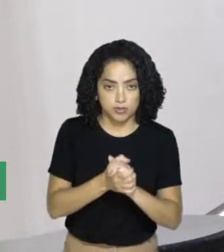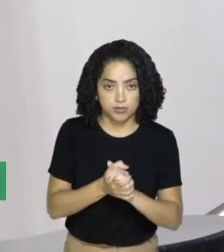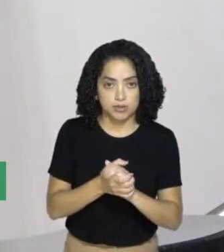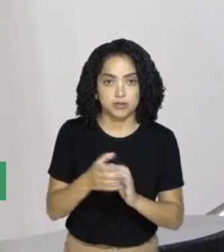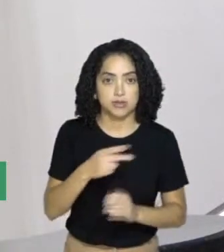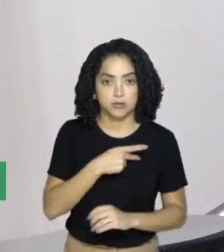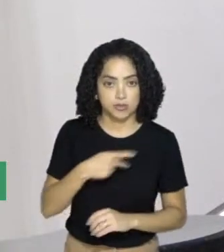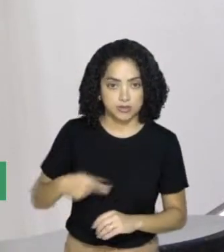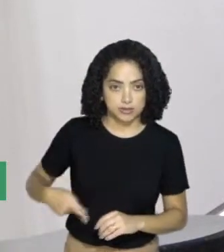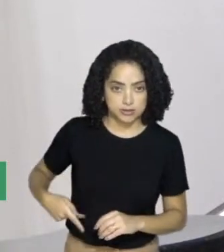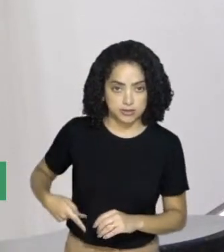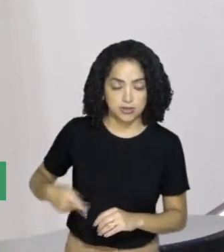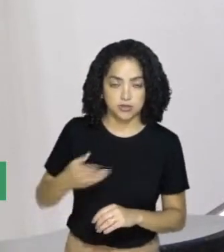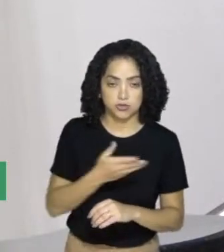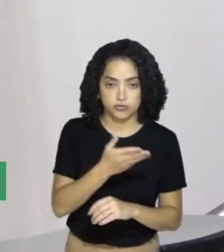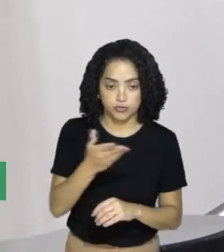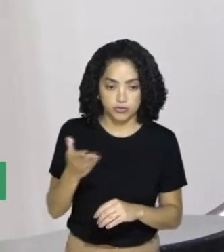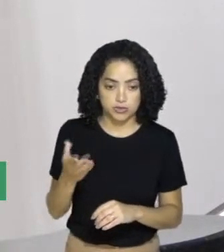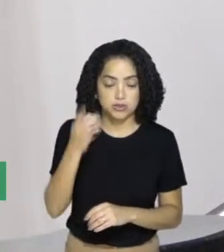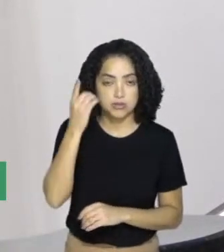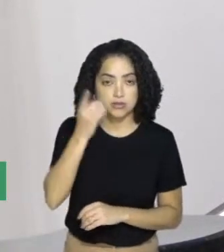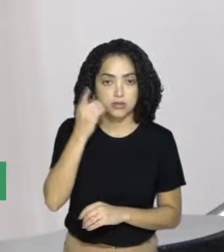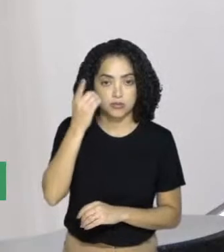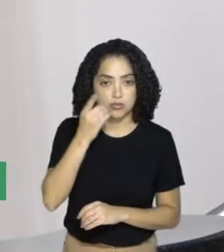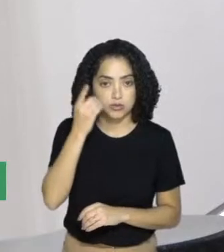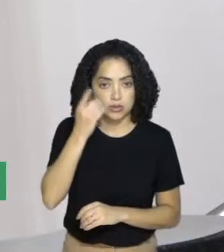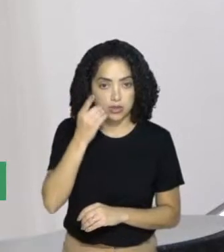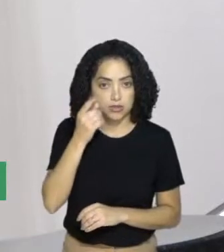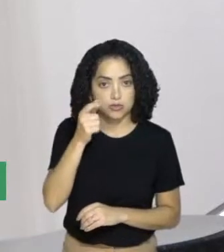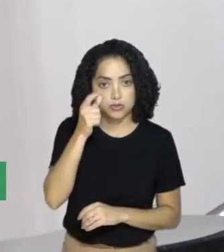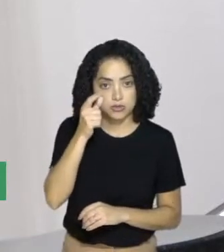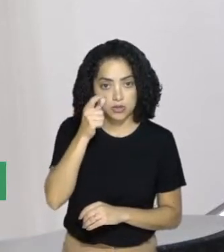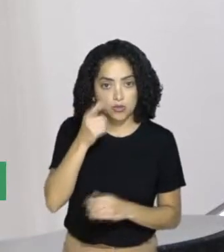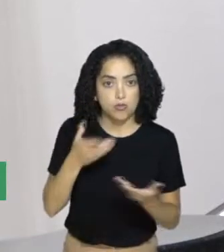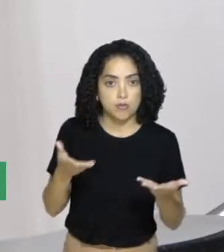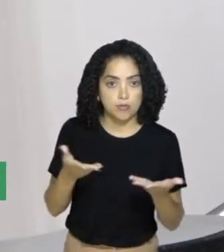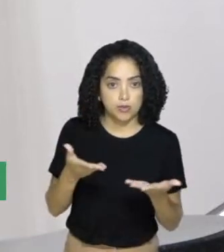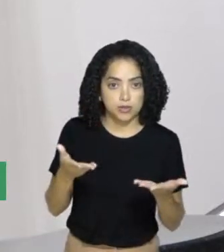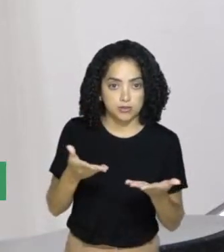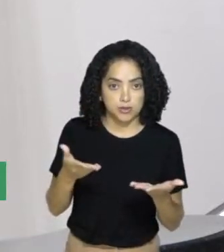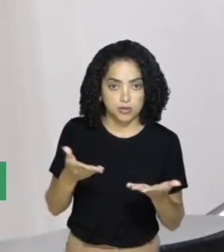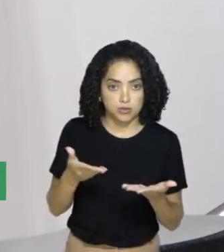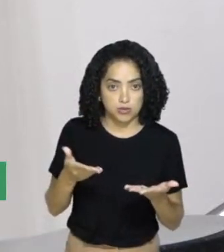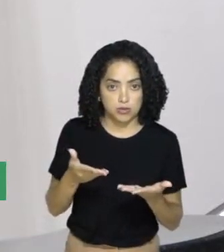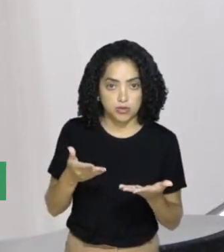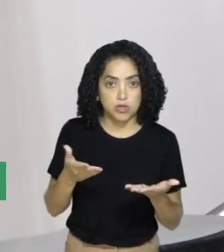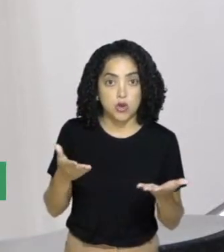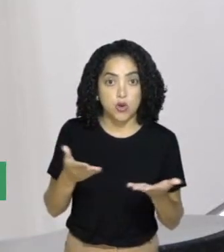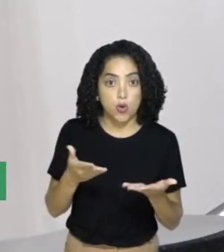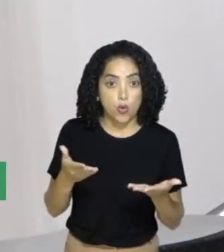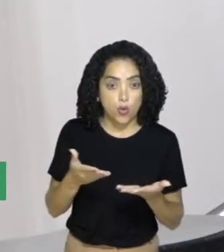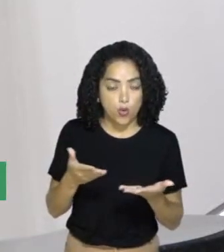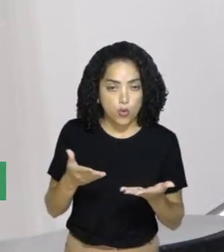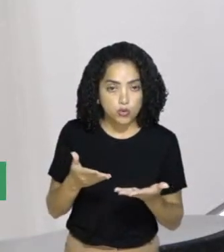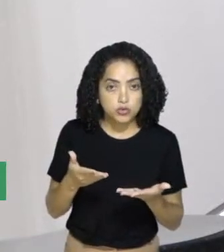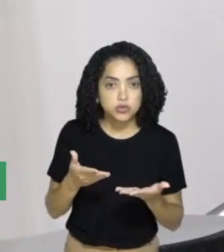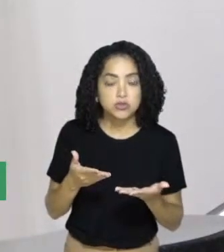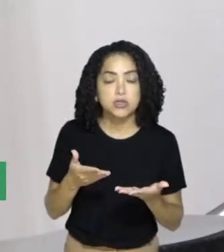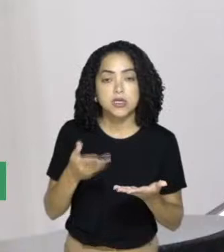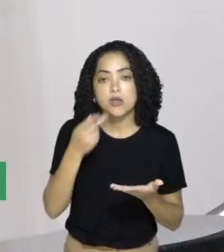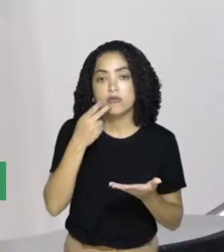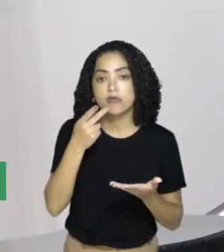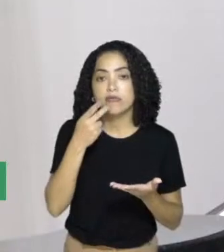nobres colegas deputados e todos que acompanham esta sessão. Hoje eu vim provocar cada um que está aqui